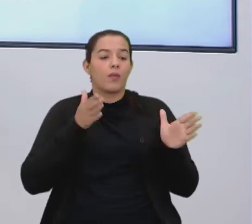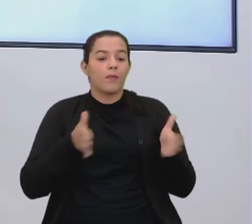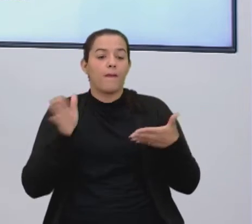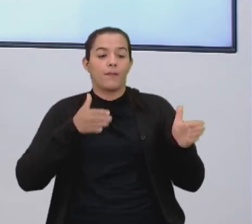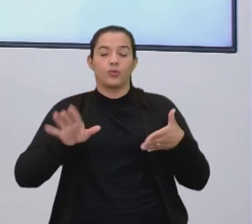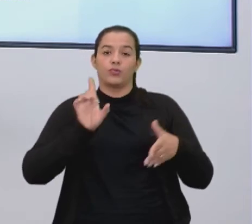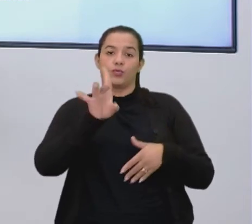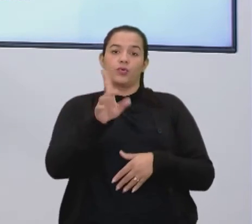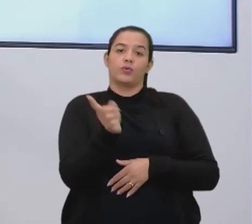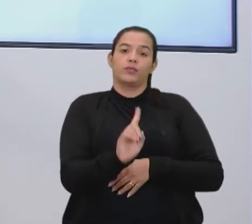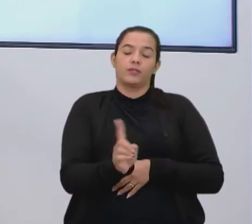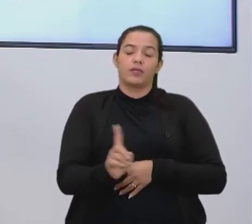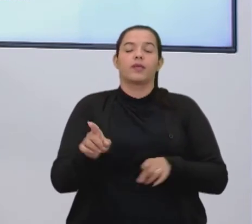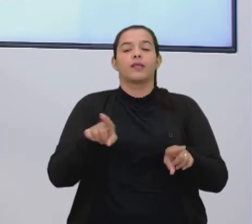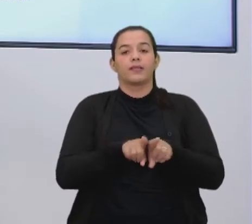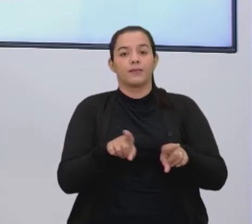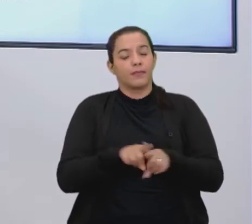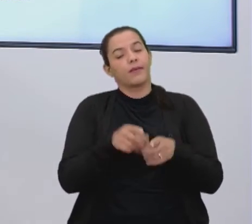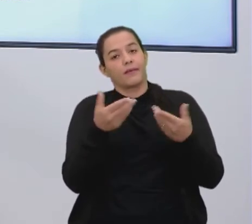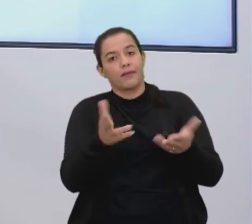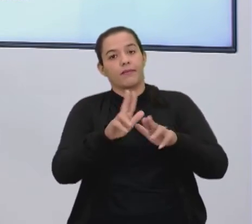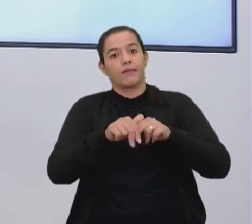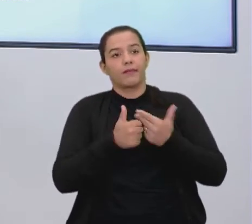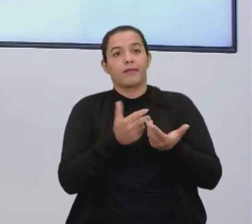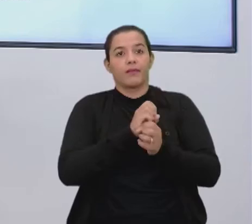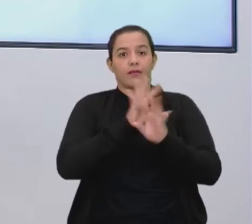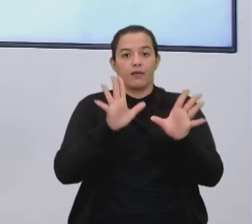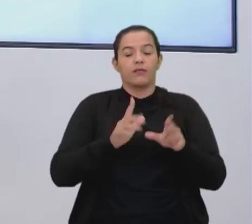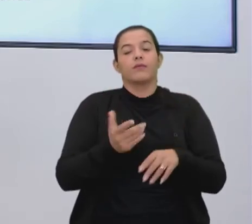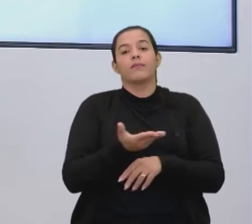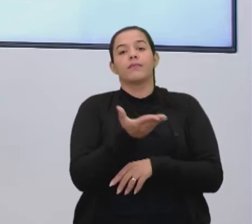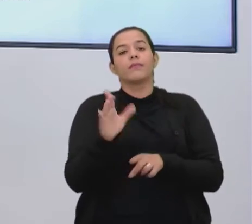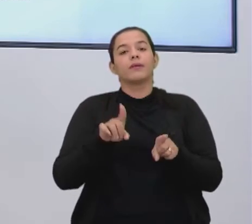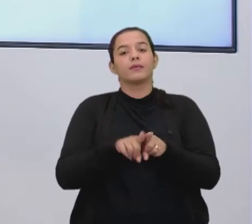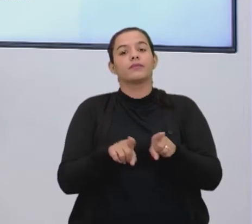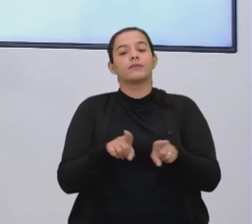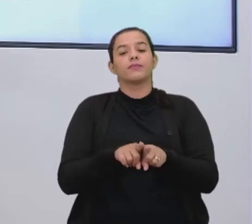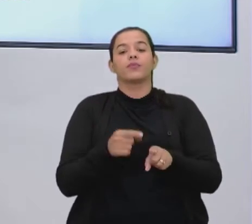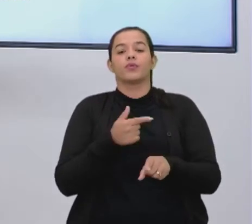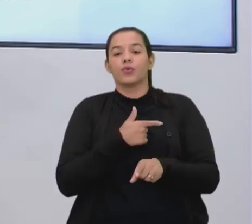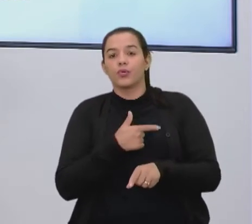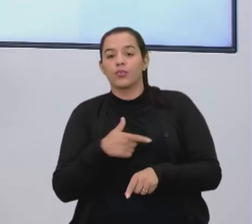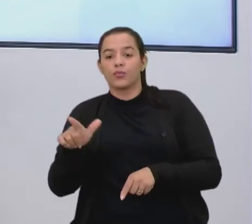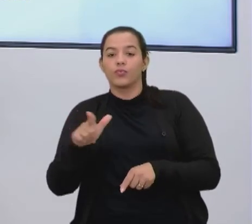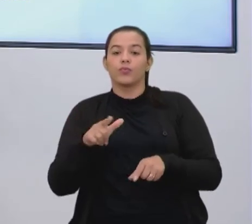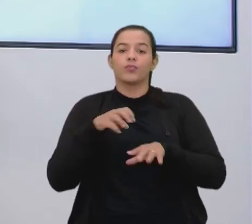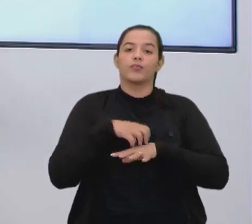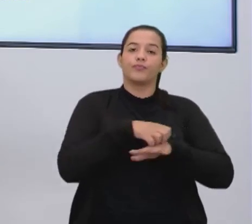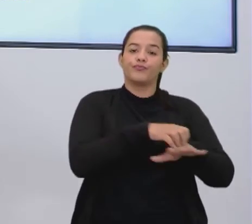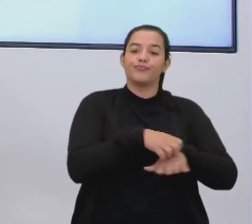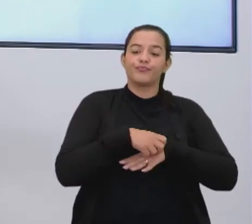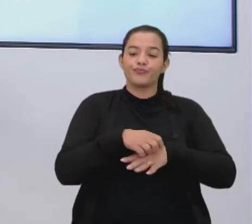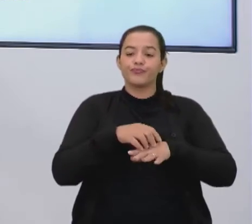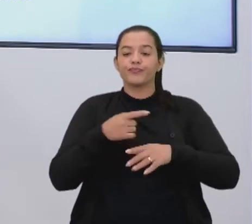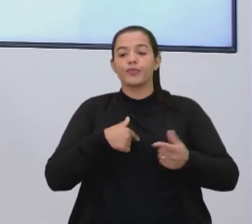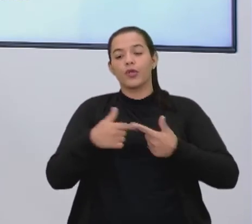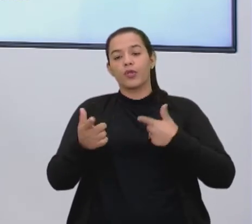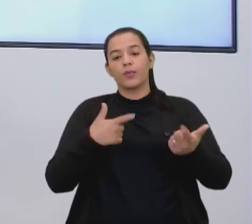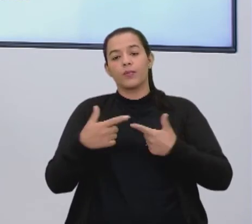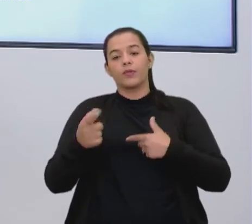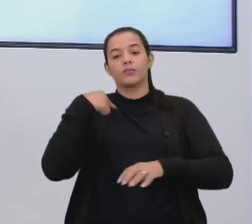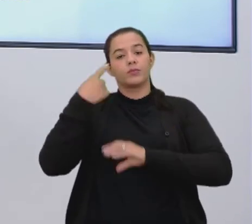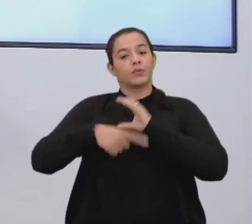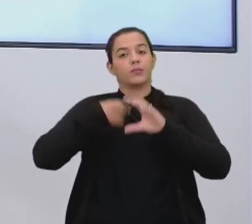produção, ela é também um problema, óbvio, mas também é esse trânsito de alimentos pelo mundo que muitas